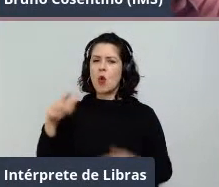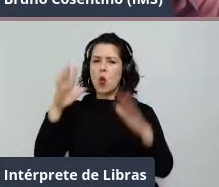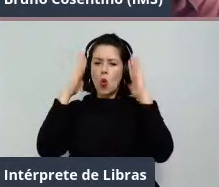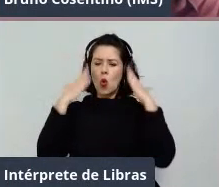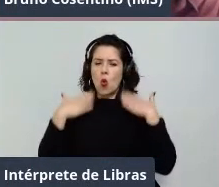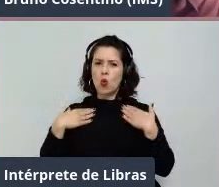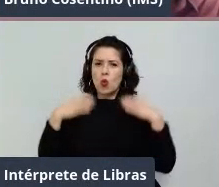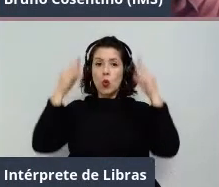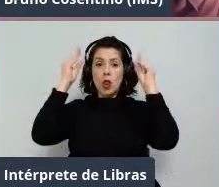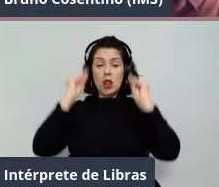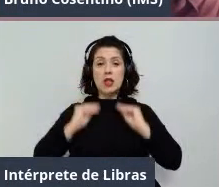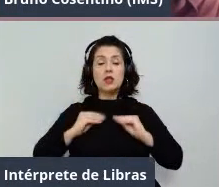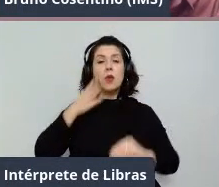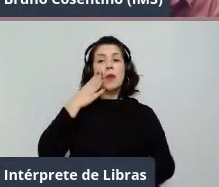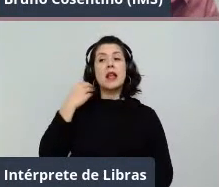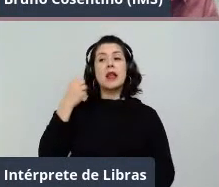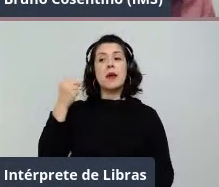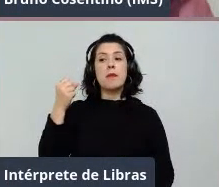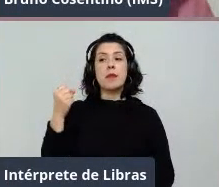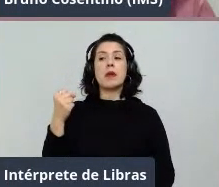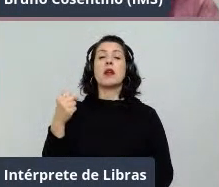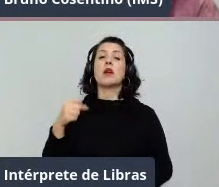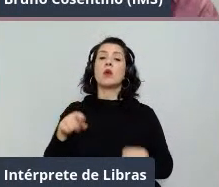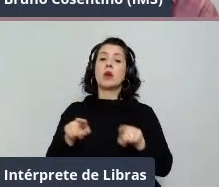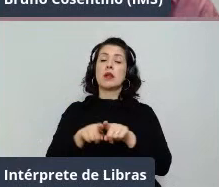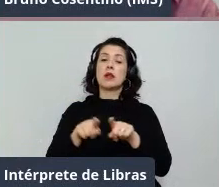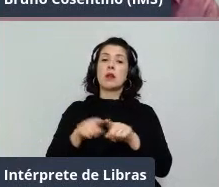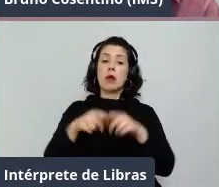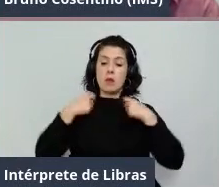pele branca e está de camisa